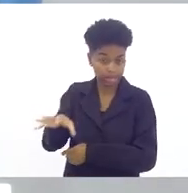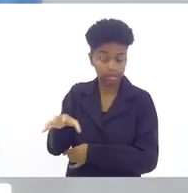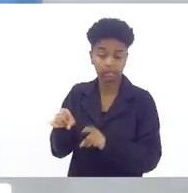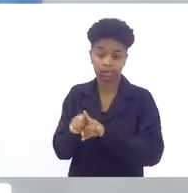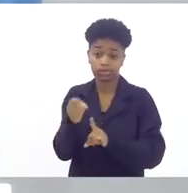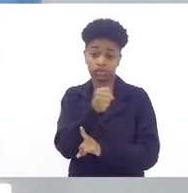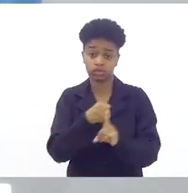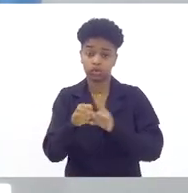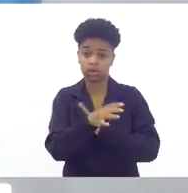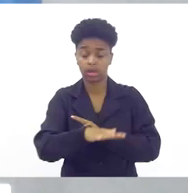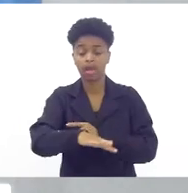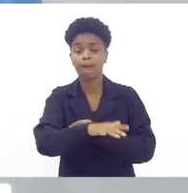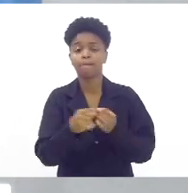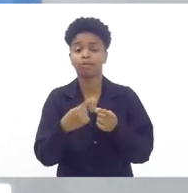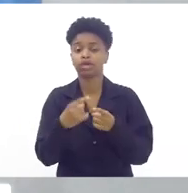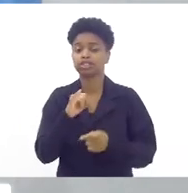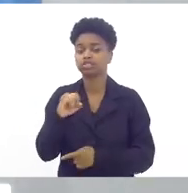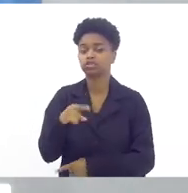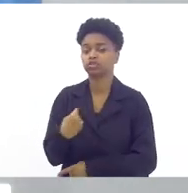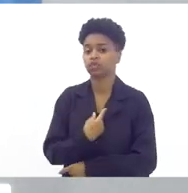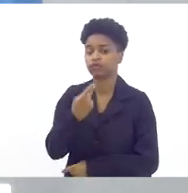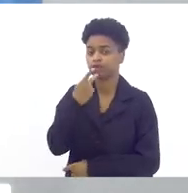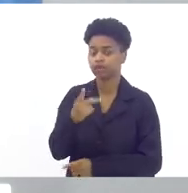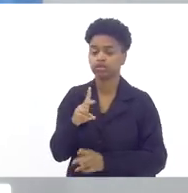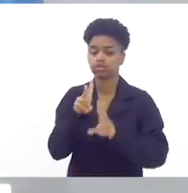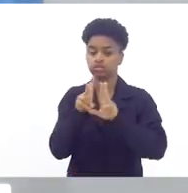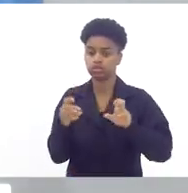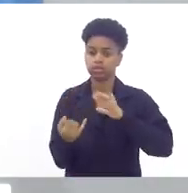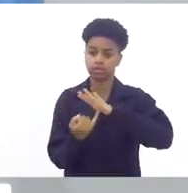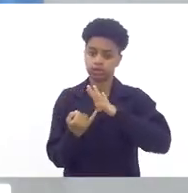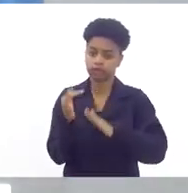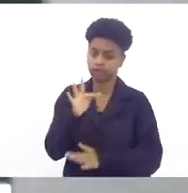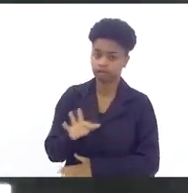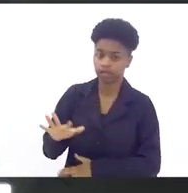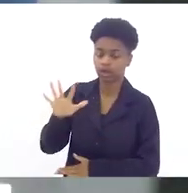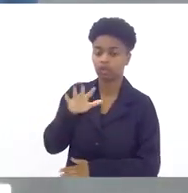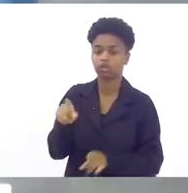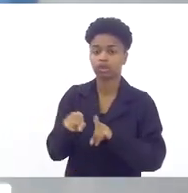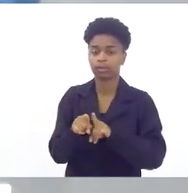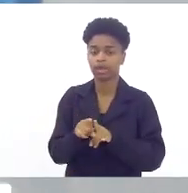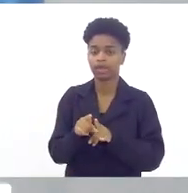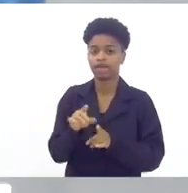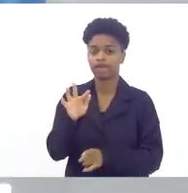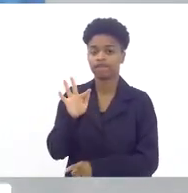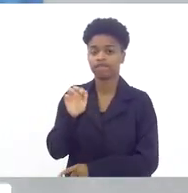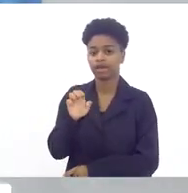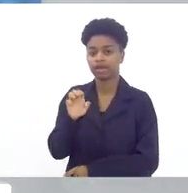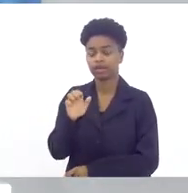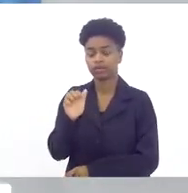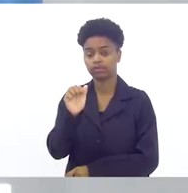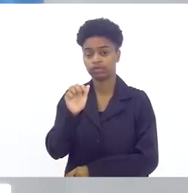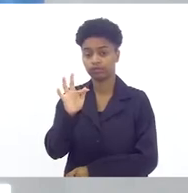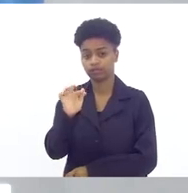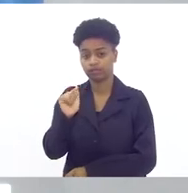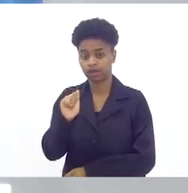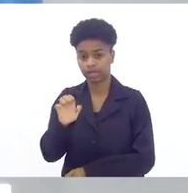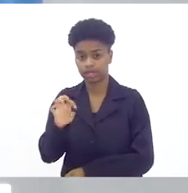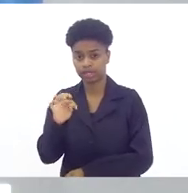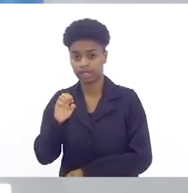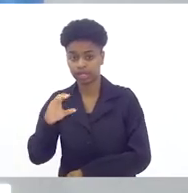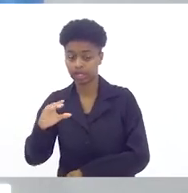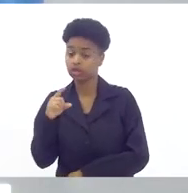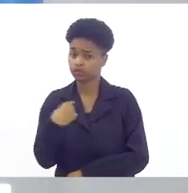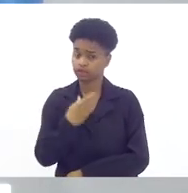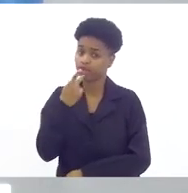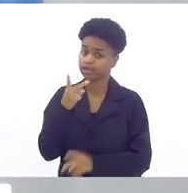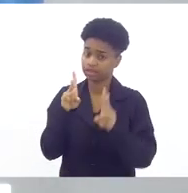de um instituto federal ou de uma rede Faetec nessas regiões a gente tá falando também de tempo né de mobilidade urbana